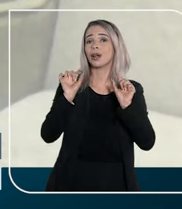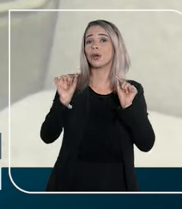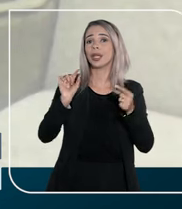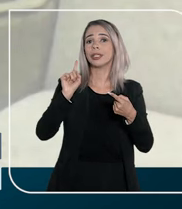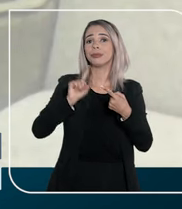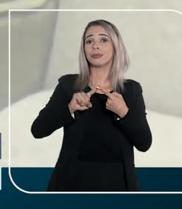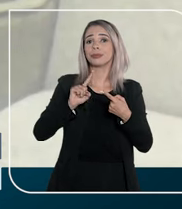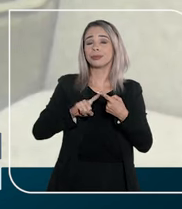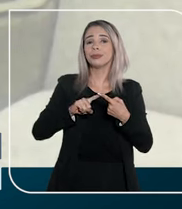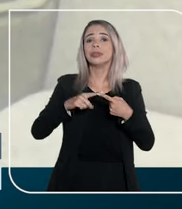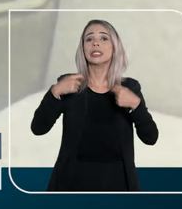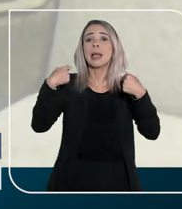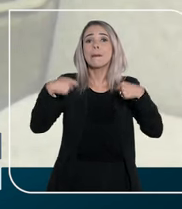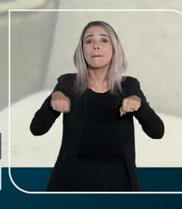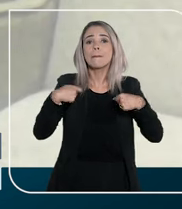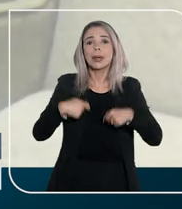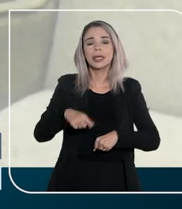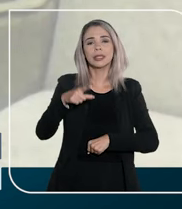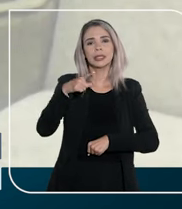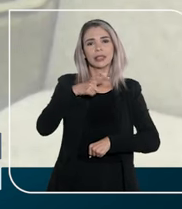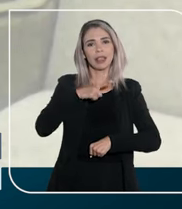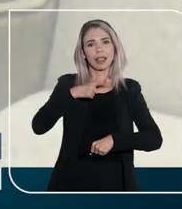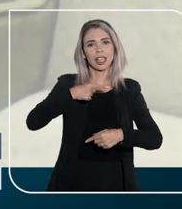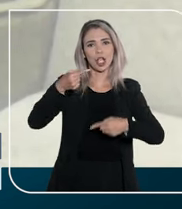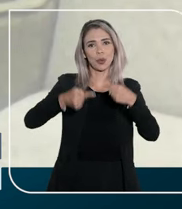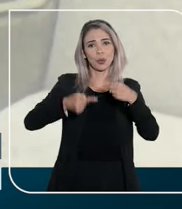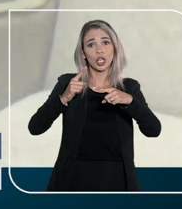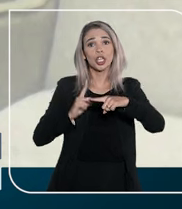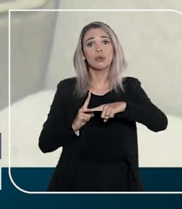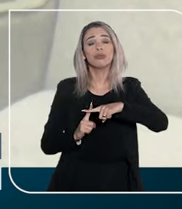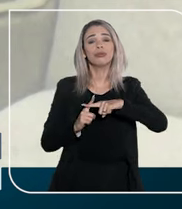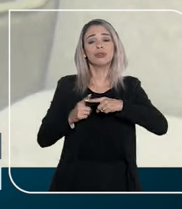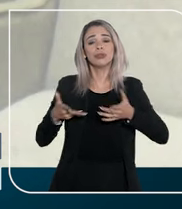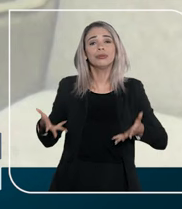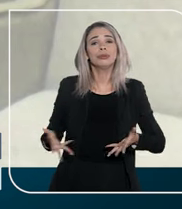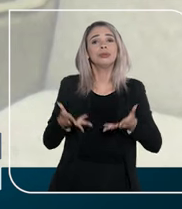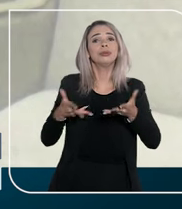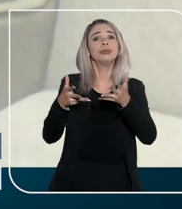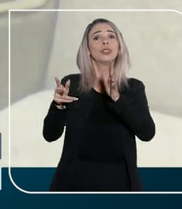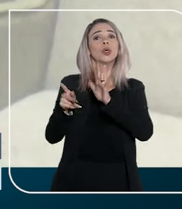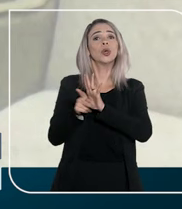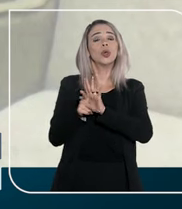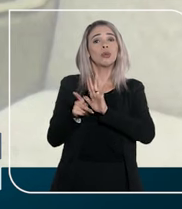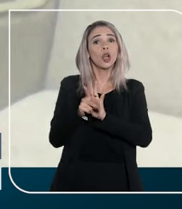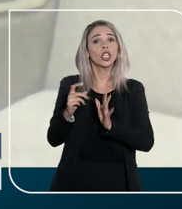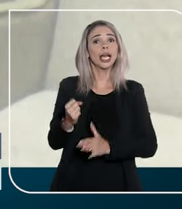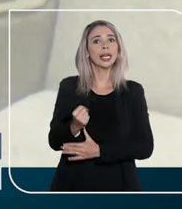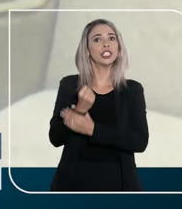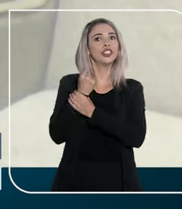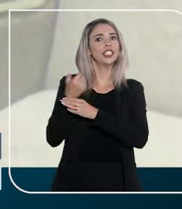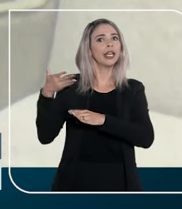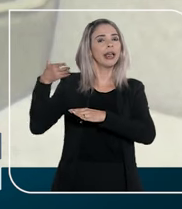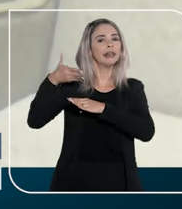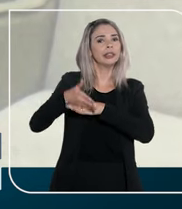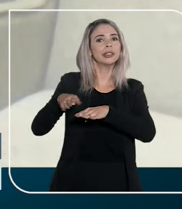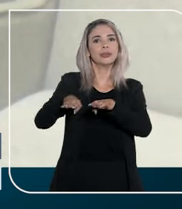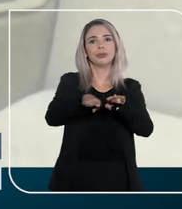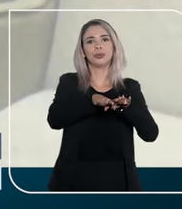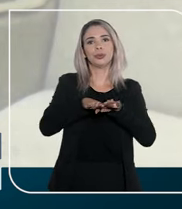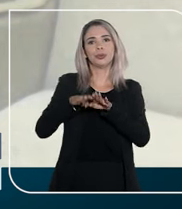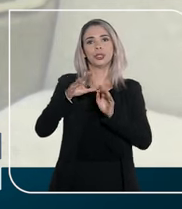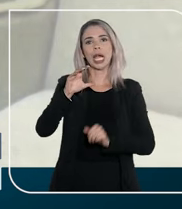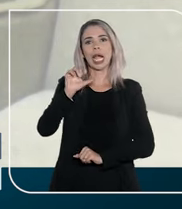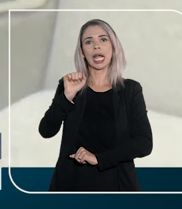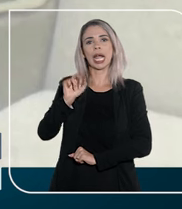a necessidade, sim, da implantação de políticas afirmativas, de ações afirmativas para garantir o acesso igualitário aos cargos